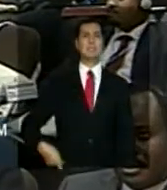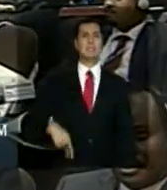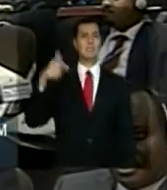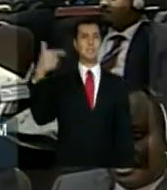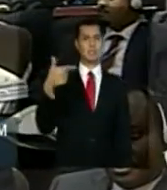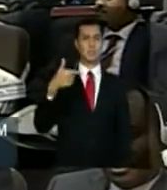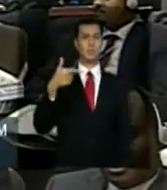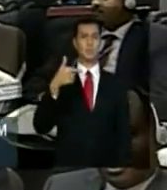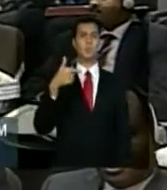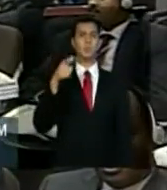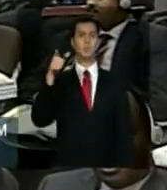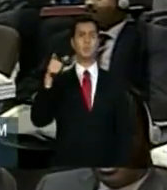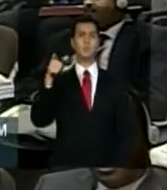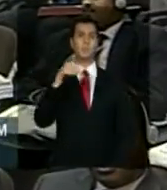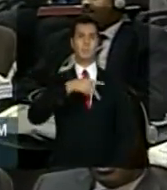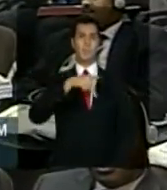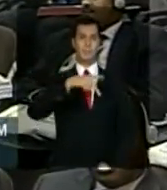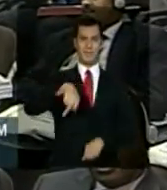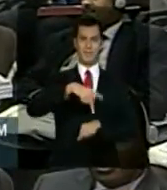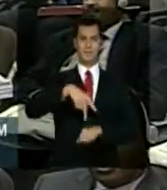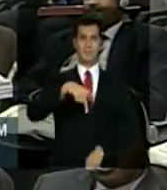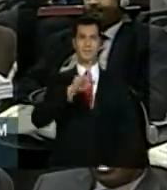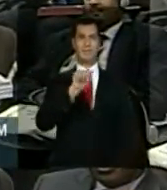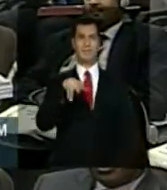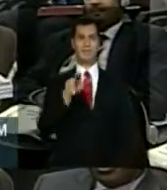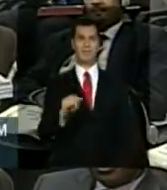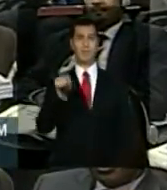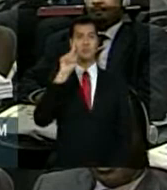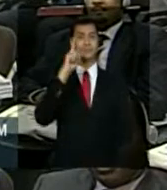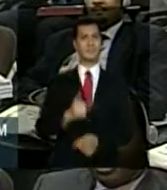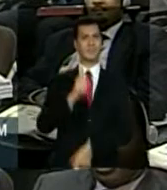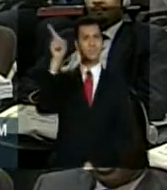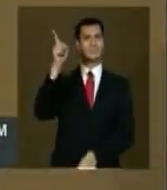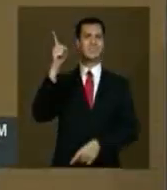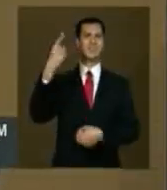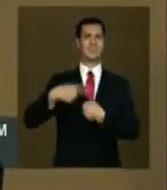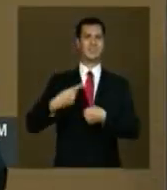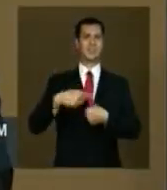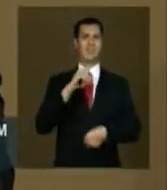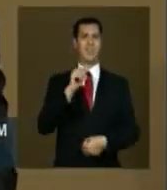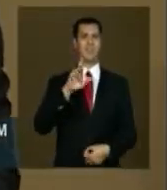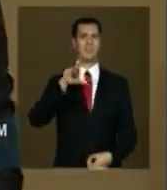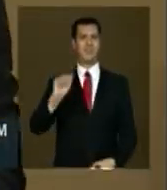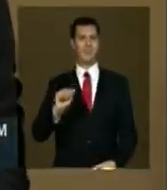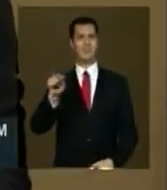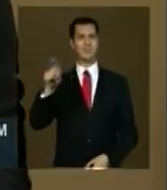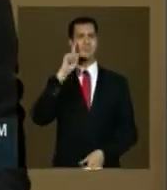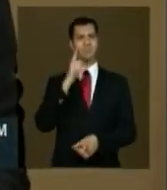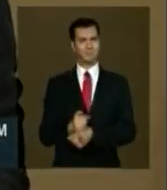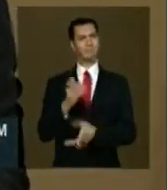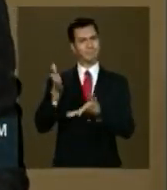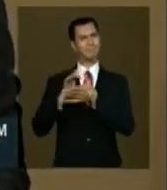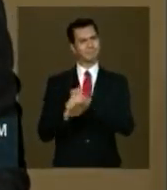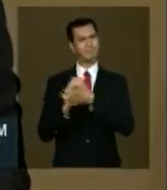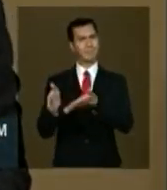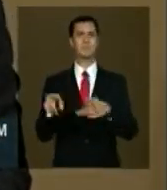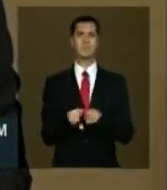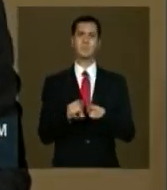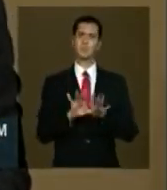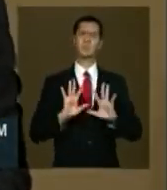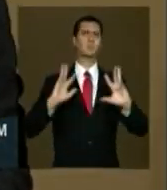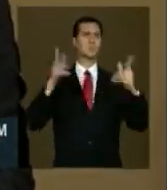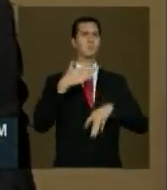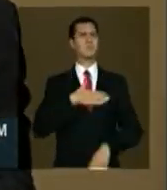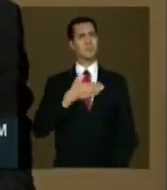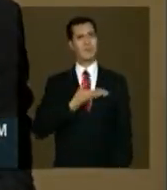Acra e por seu intermédio saudo todos os companheiros africanos também saudar aqui por intermédio do